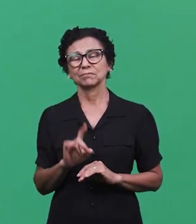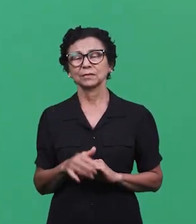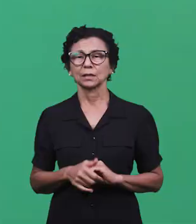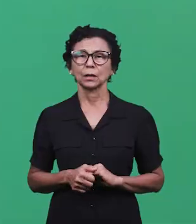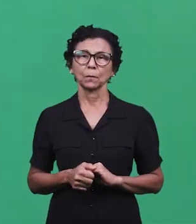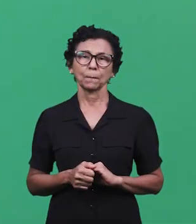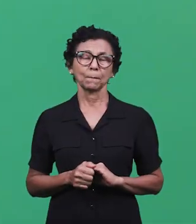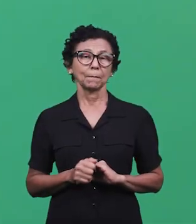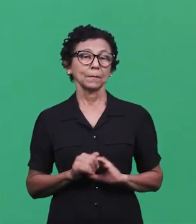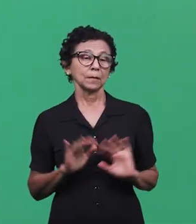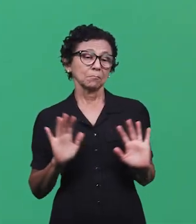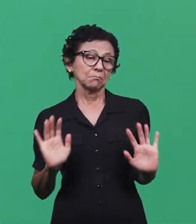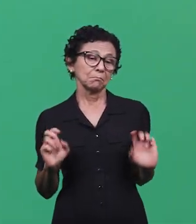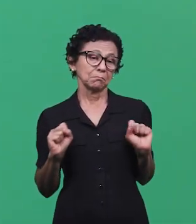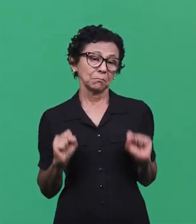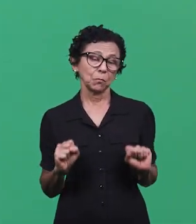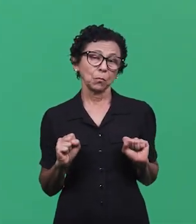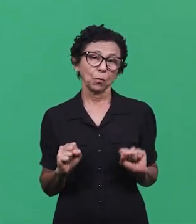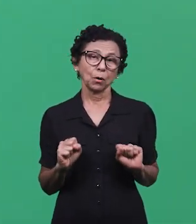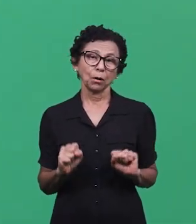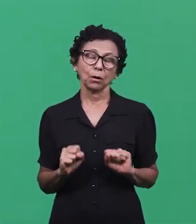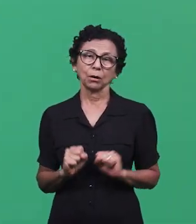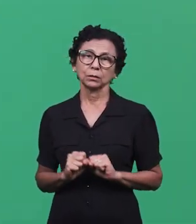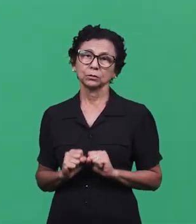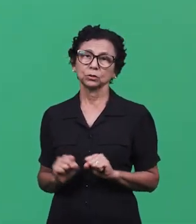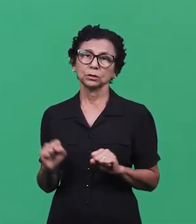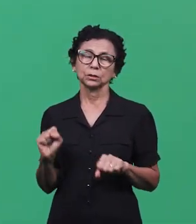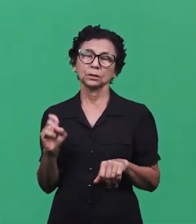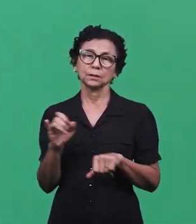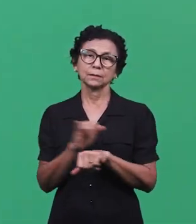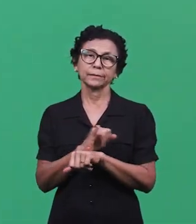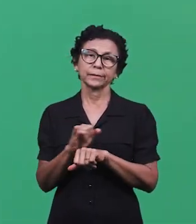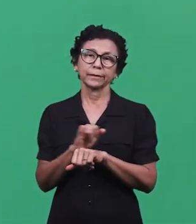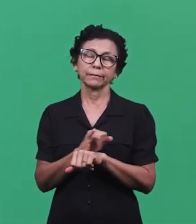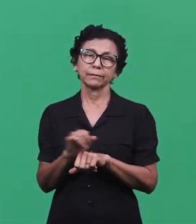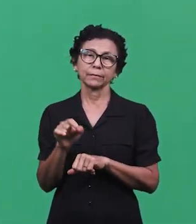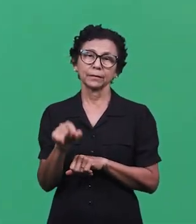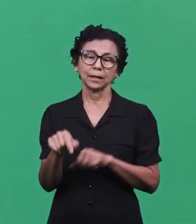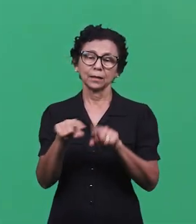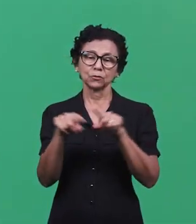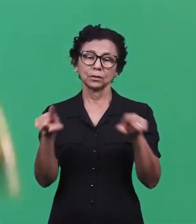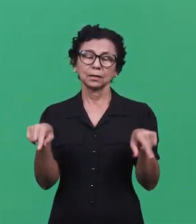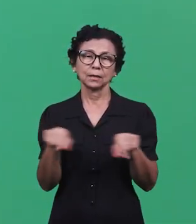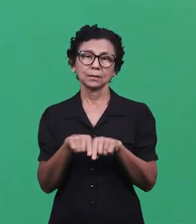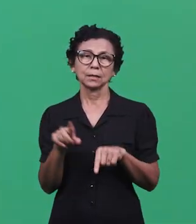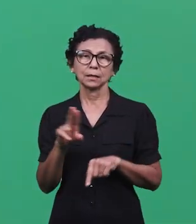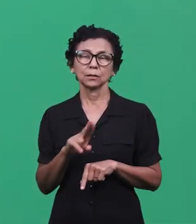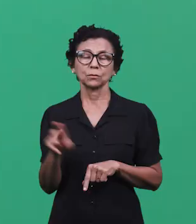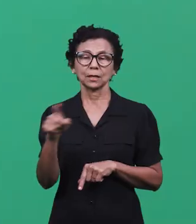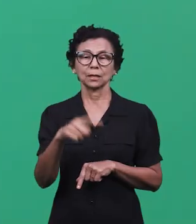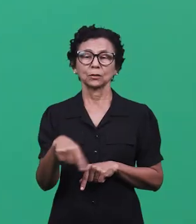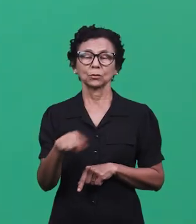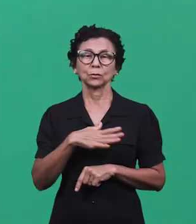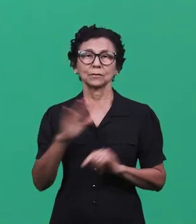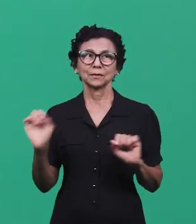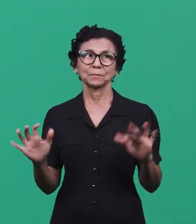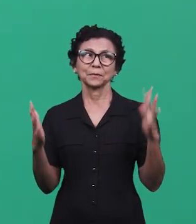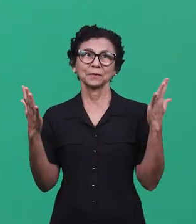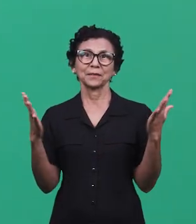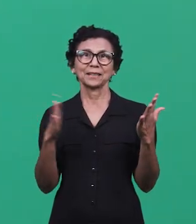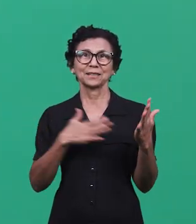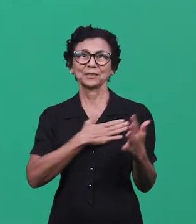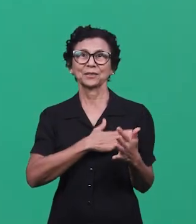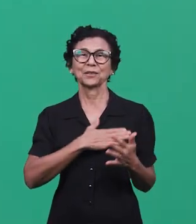mais participativa, ela pode gravar. Outras crianças da sala, adolescentes, podem gravar e vira uma festa. Todo mundo quer gravar, até